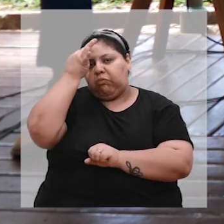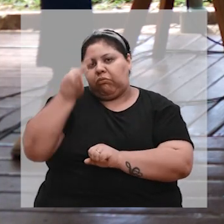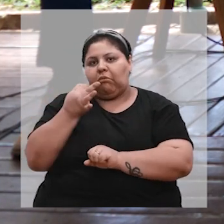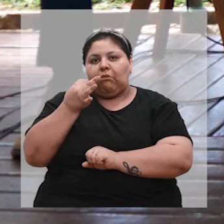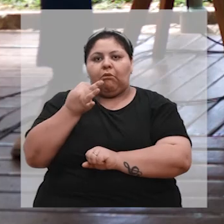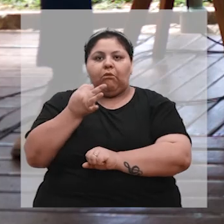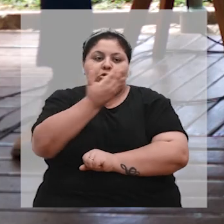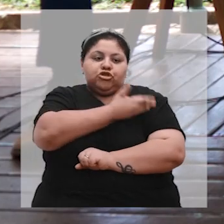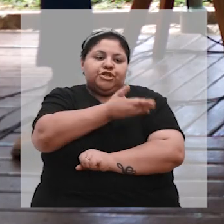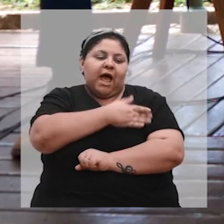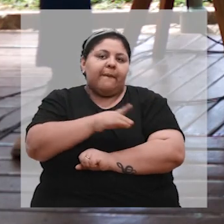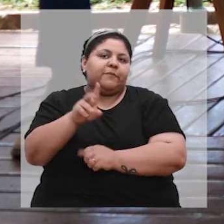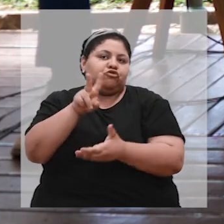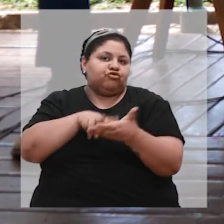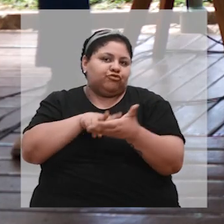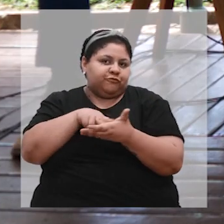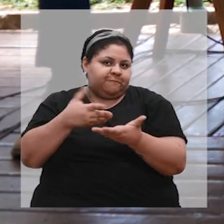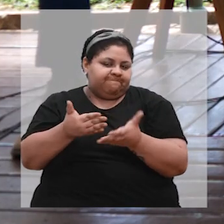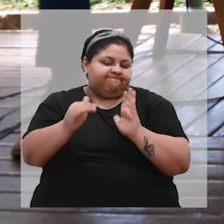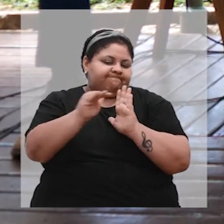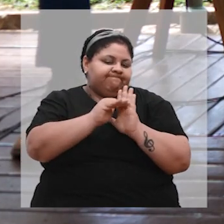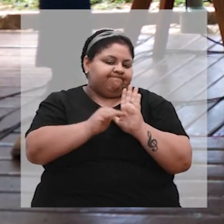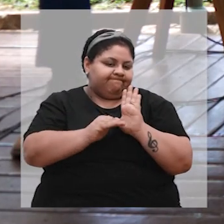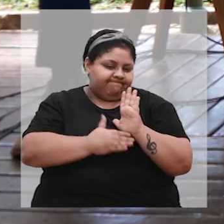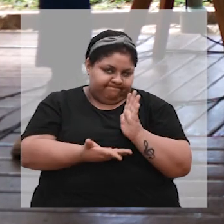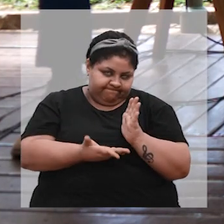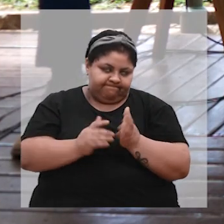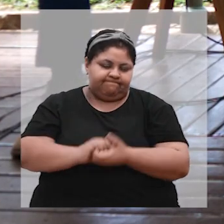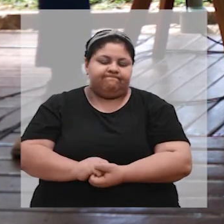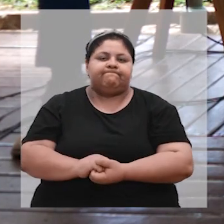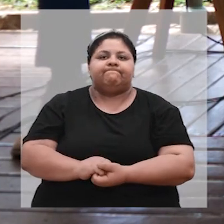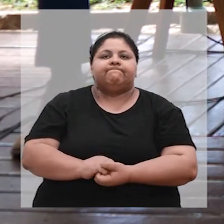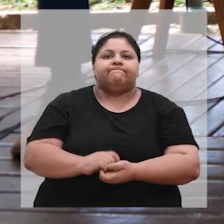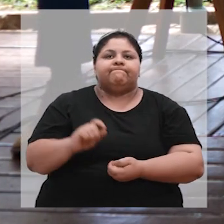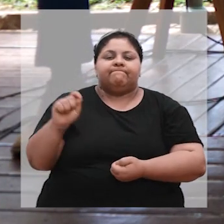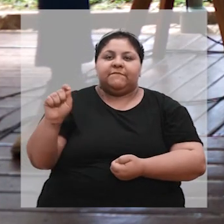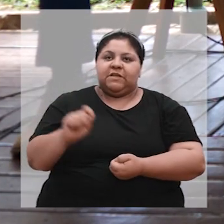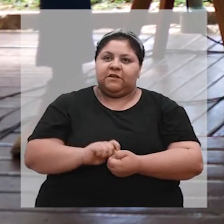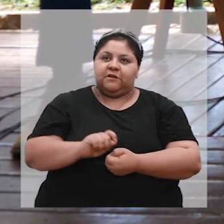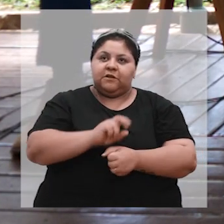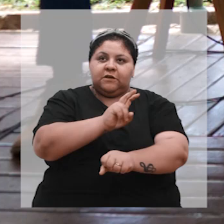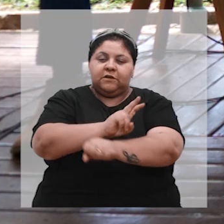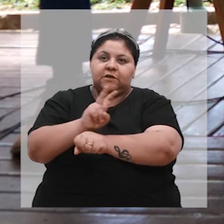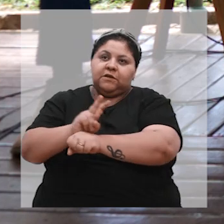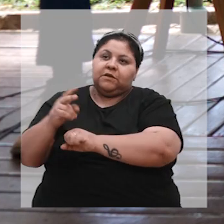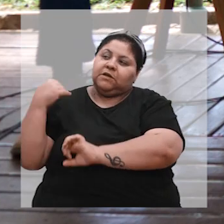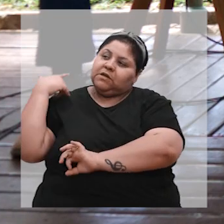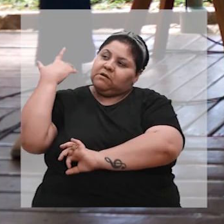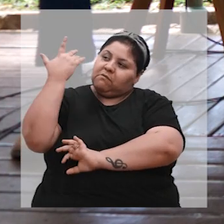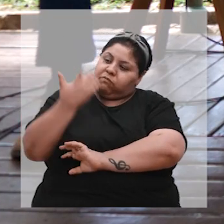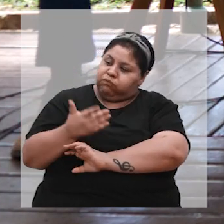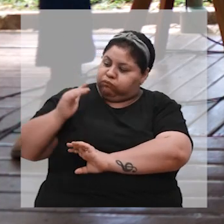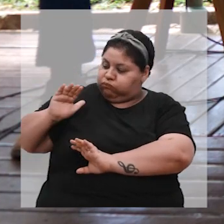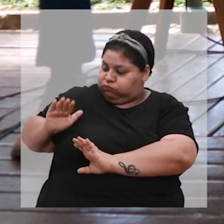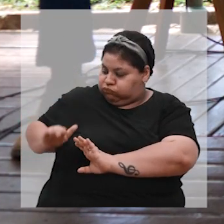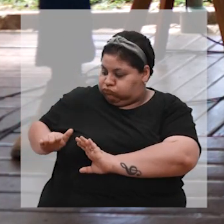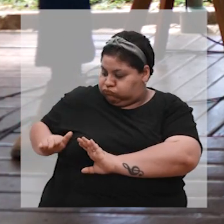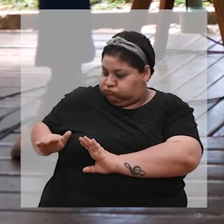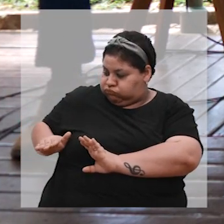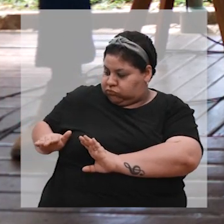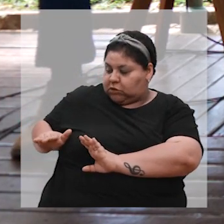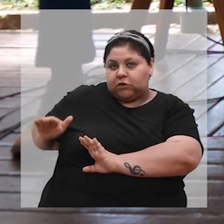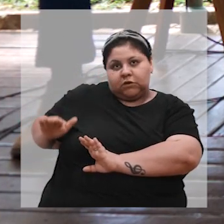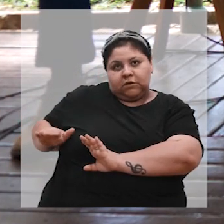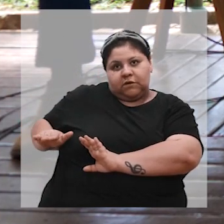formação, essa criação de hábito de leitura. Então, o Programa Permanente Estimula a Leitura, ele faz essa curadoria desde os